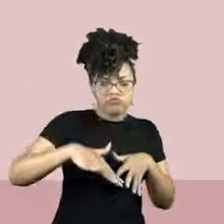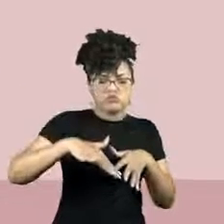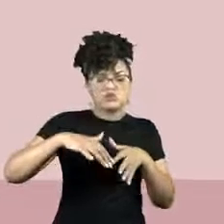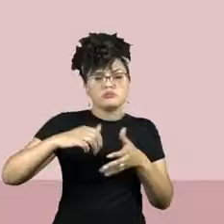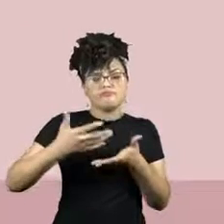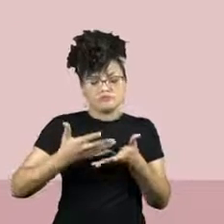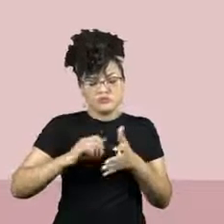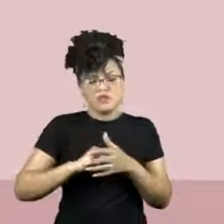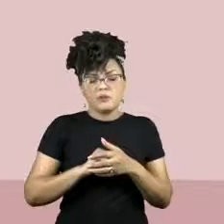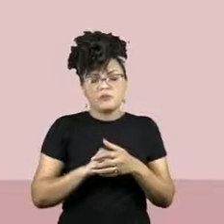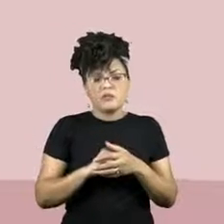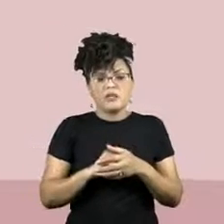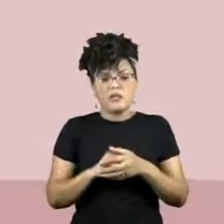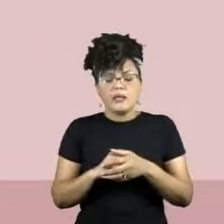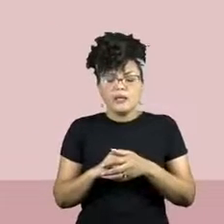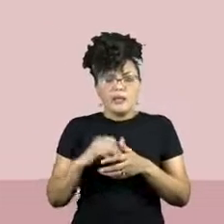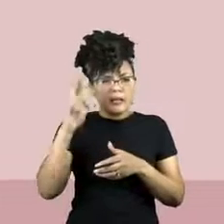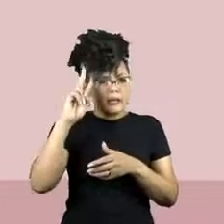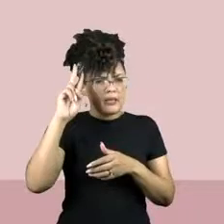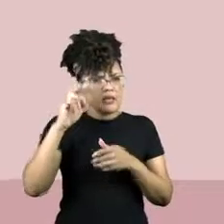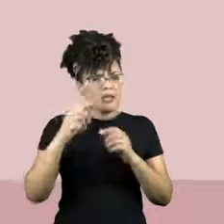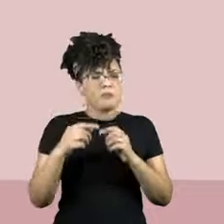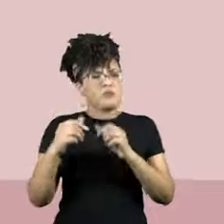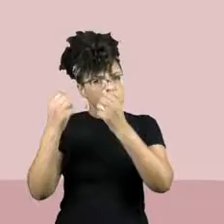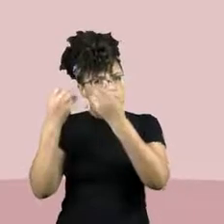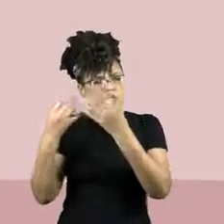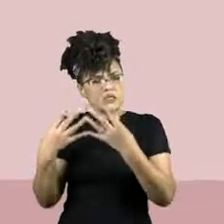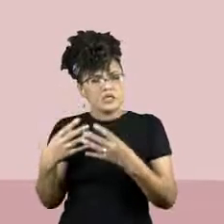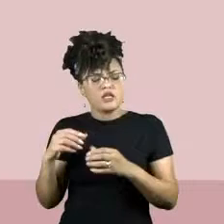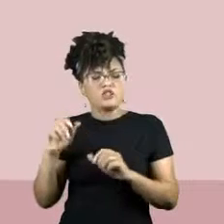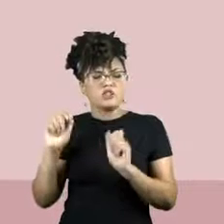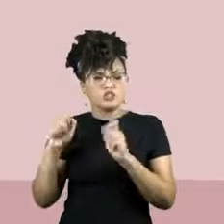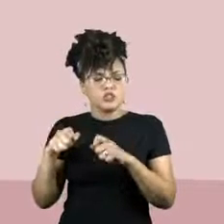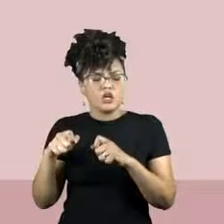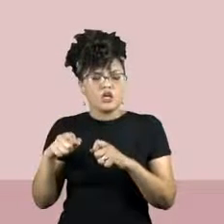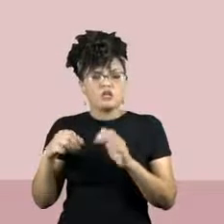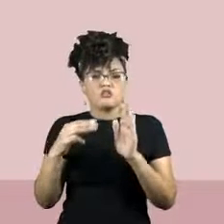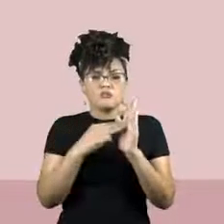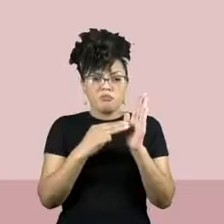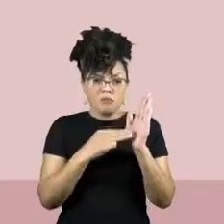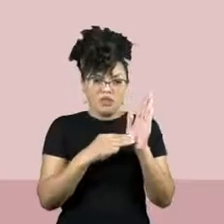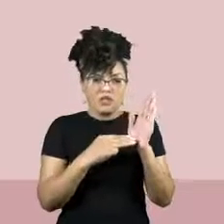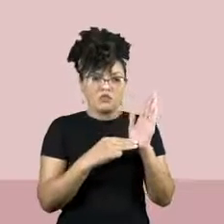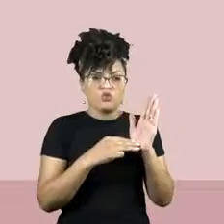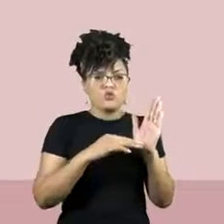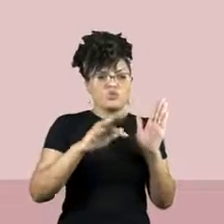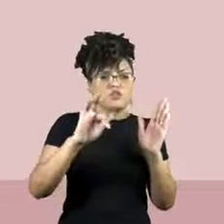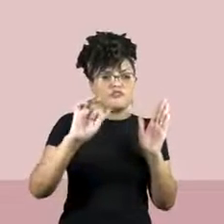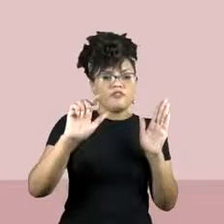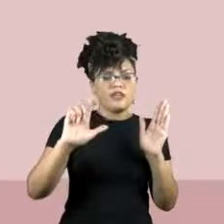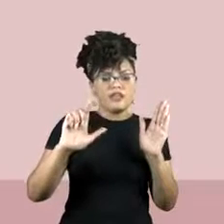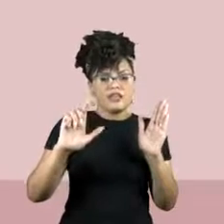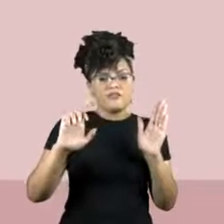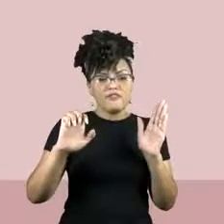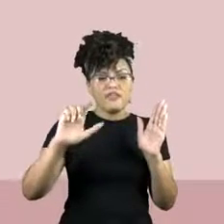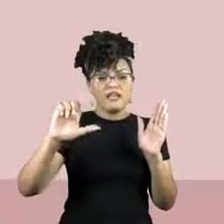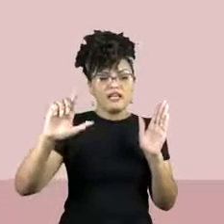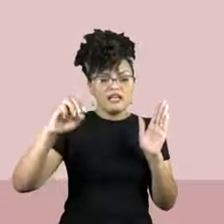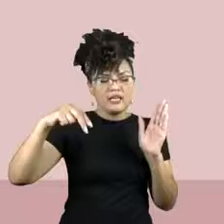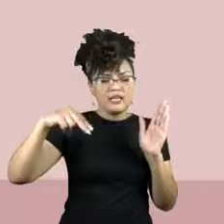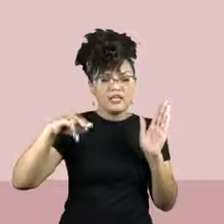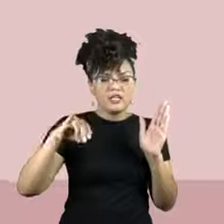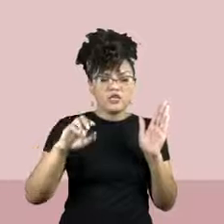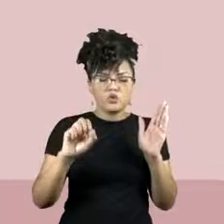Lembra que eu falei uma situação ali na parte dos métodos, que Felenius era um método de cálculo mais conservador? Tá?